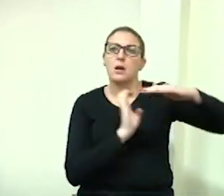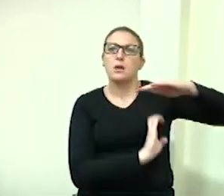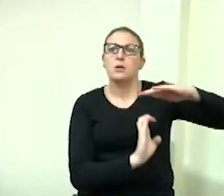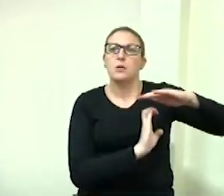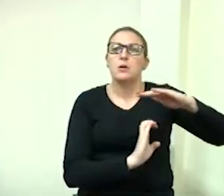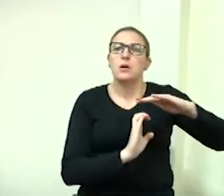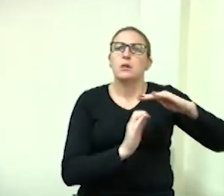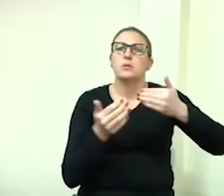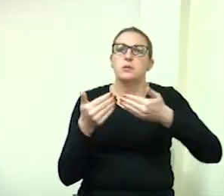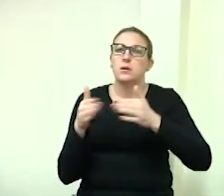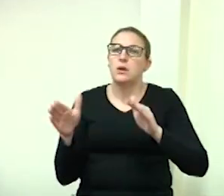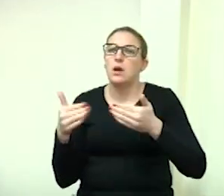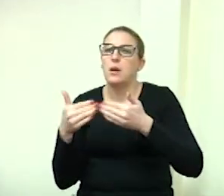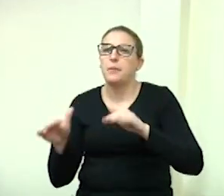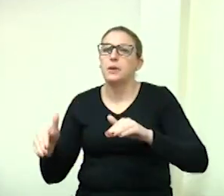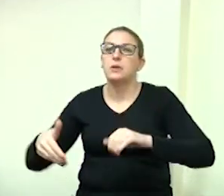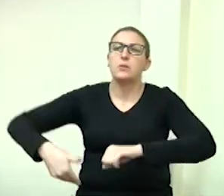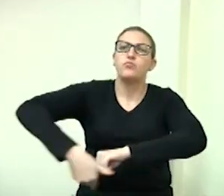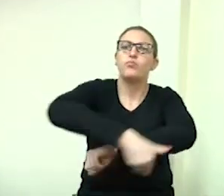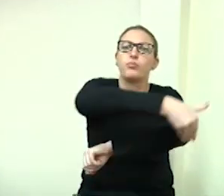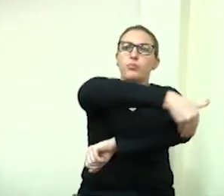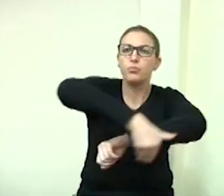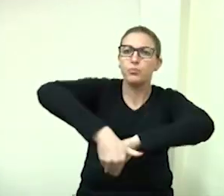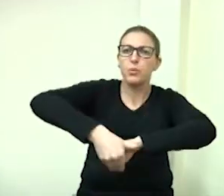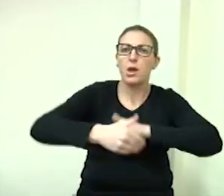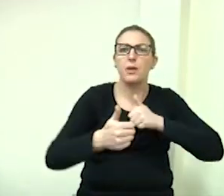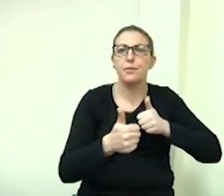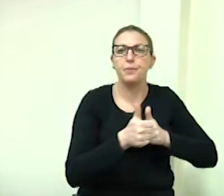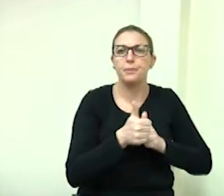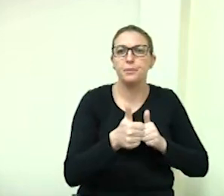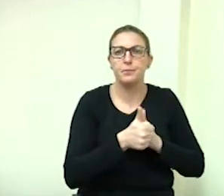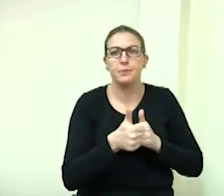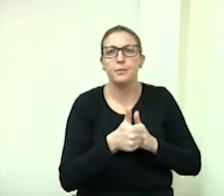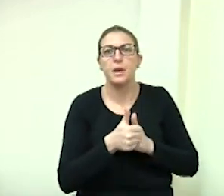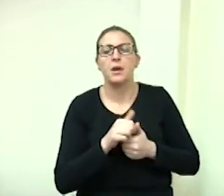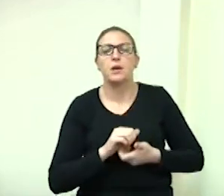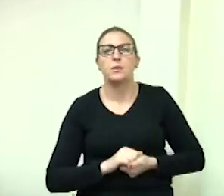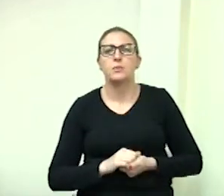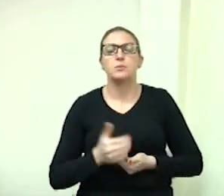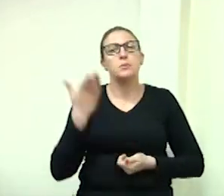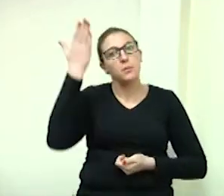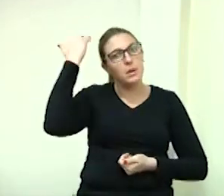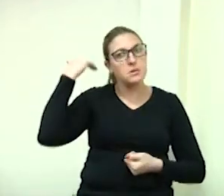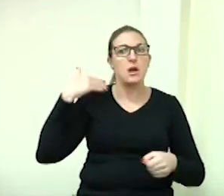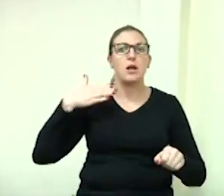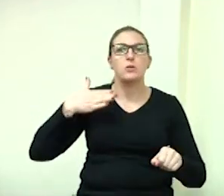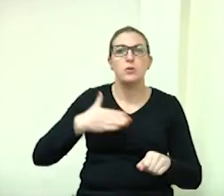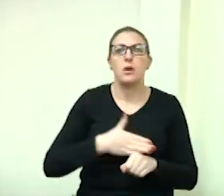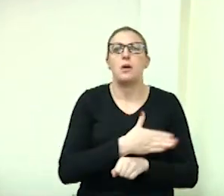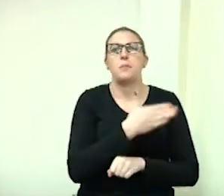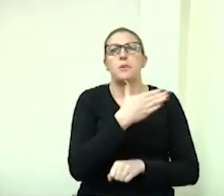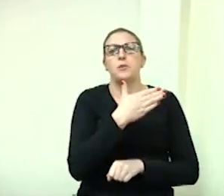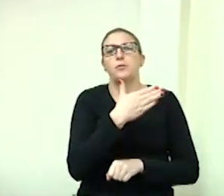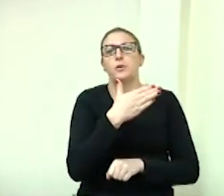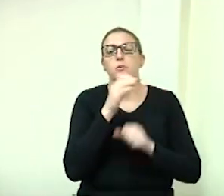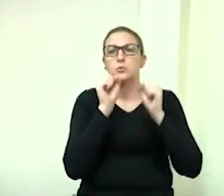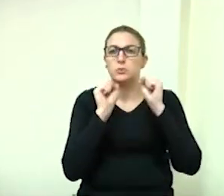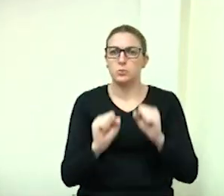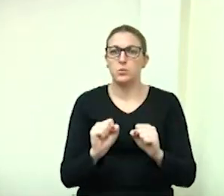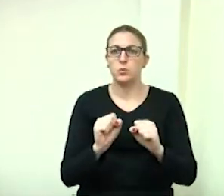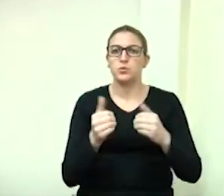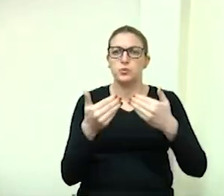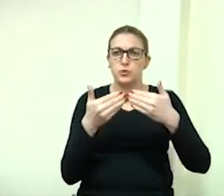longo da rodovia no passado quando aprovamos os corredores esquecemos que não existe corredor de